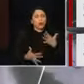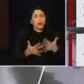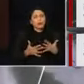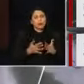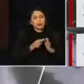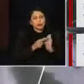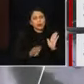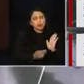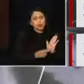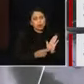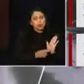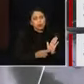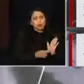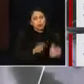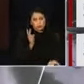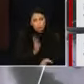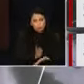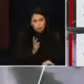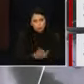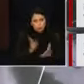normas que incidem sobre o mesmo fato.